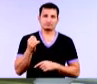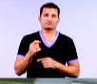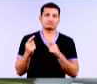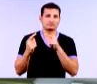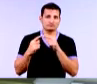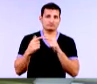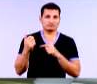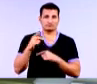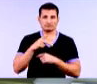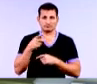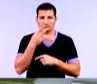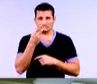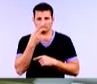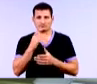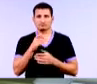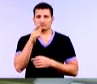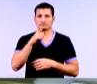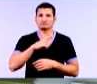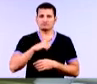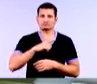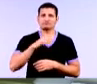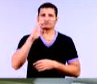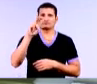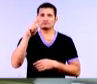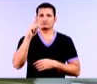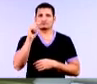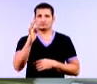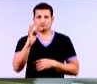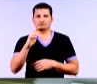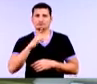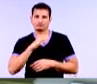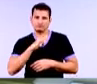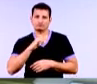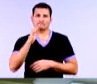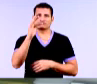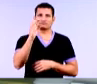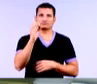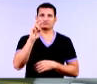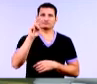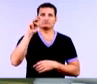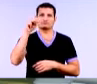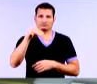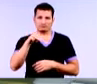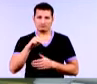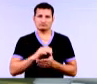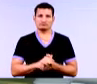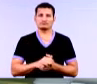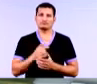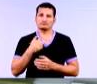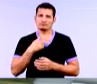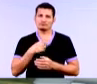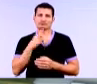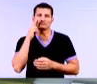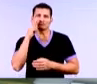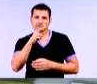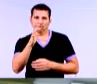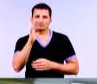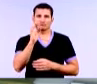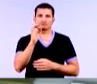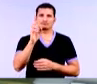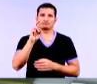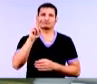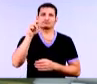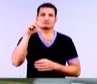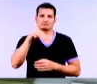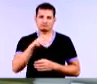têm o chat online, os fóruns para poder discutir. Eu tive dando uma passeada pelos fóruns essa semana, eu acho importante a participação